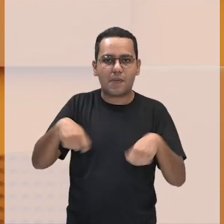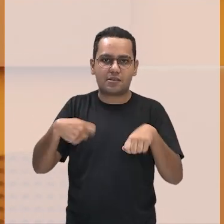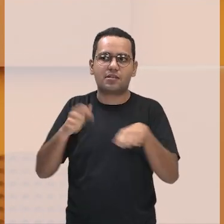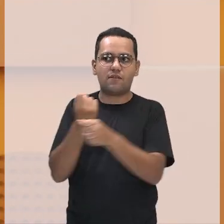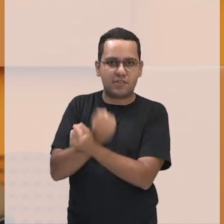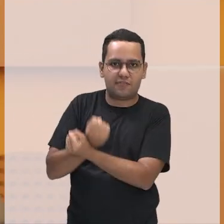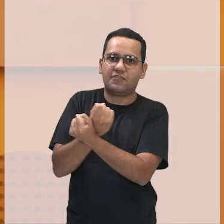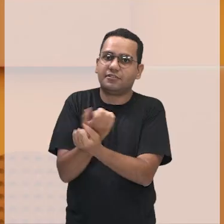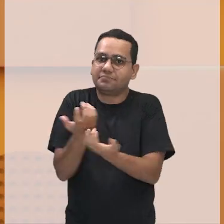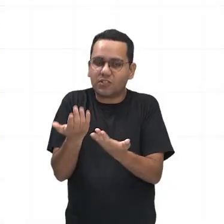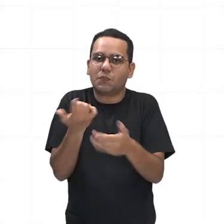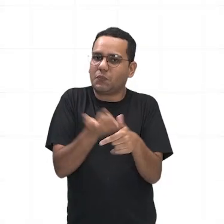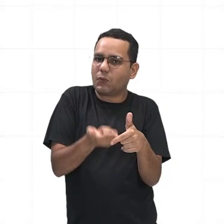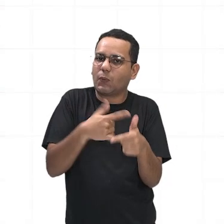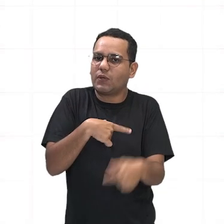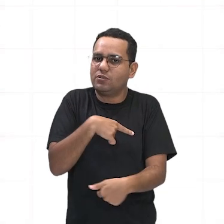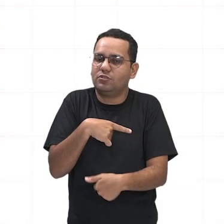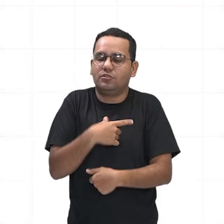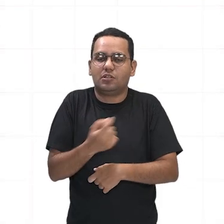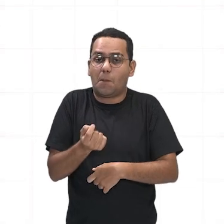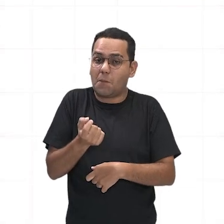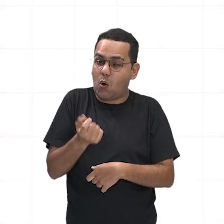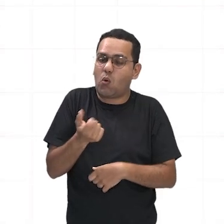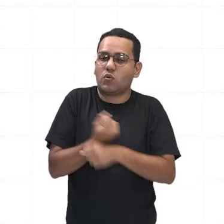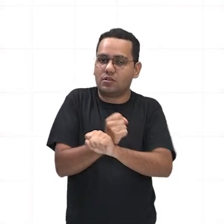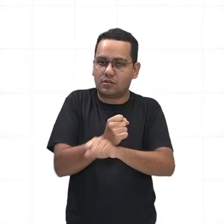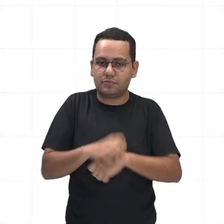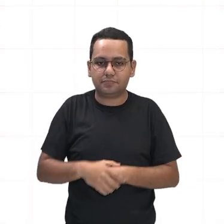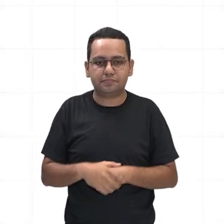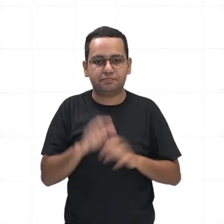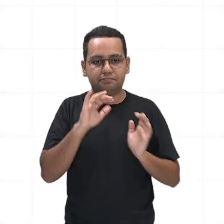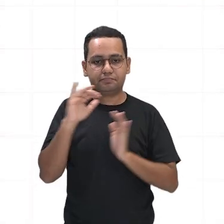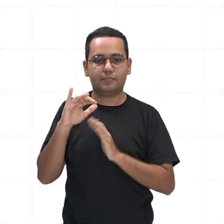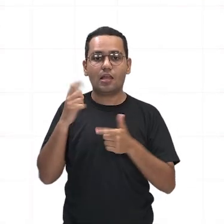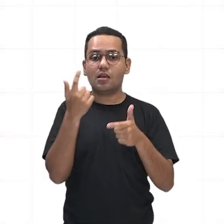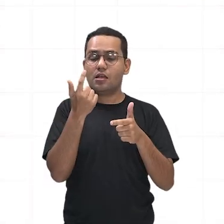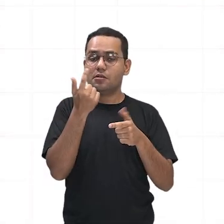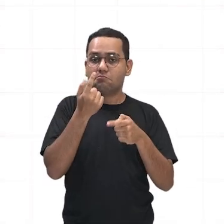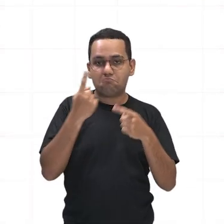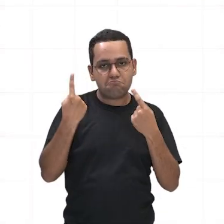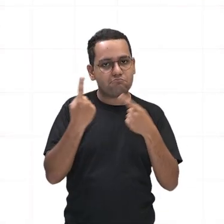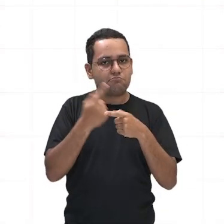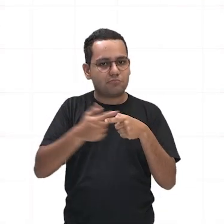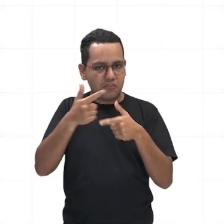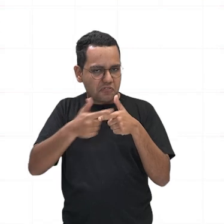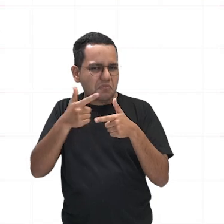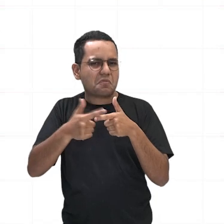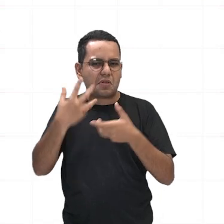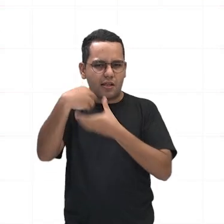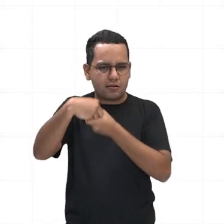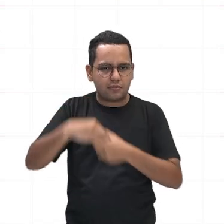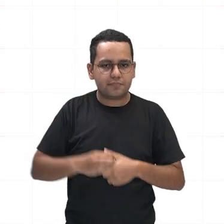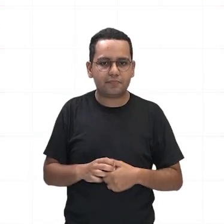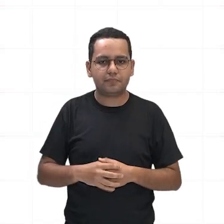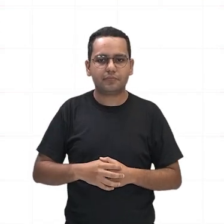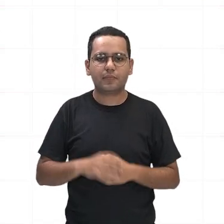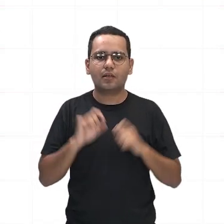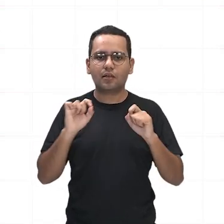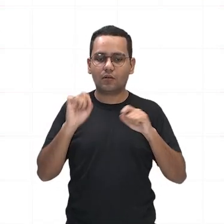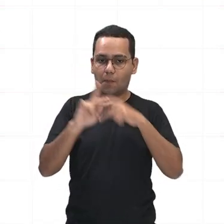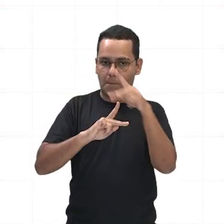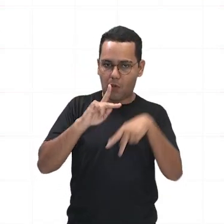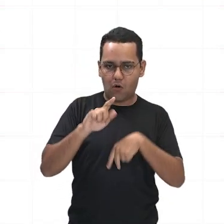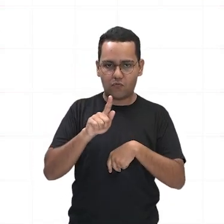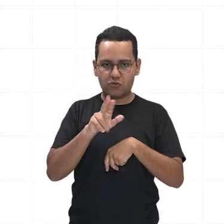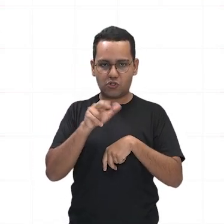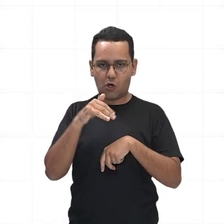as dificuldades externas? Acompanha ali comigo. A intensificação dos conflitos com os povos germânicos na região